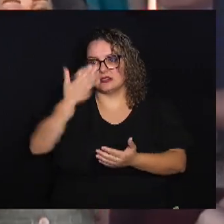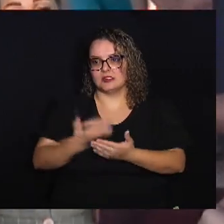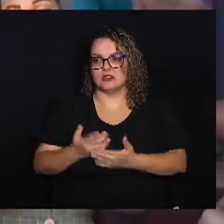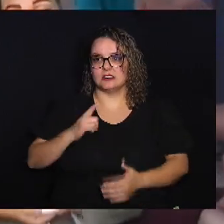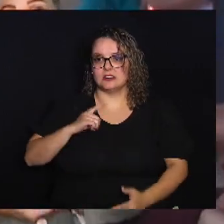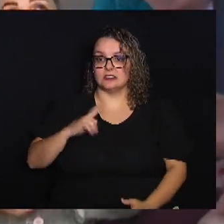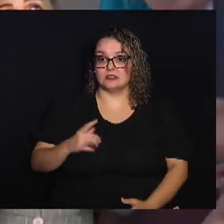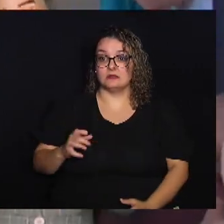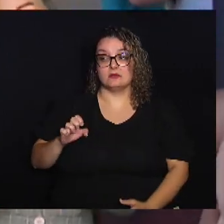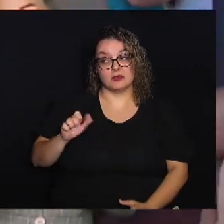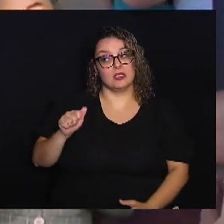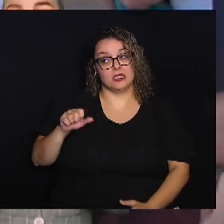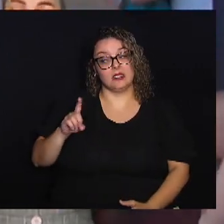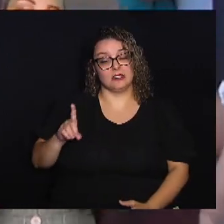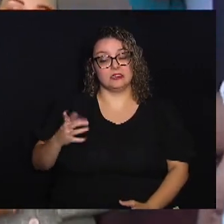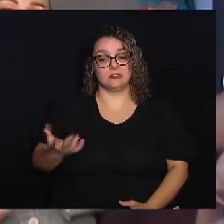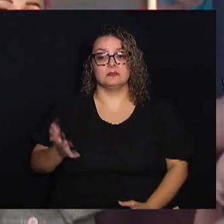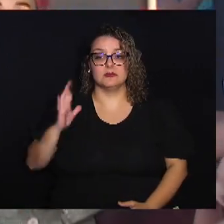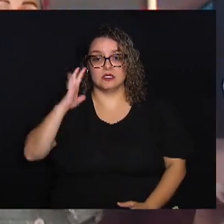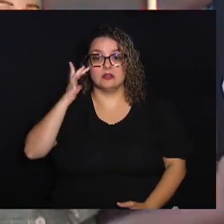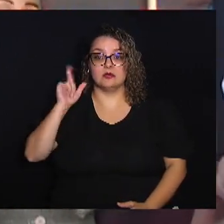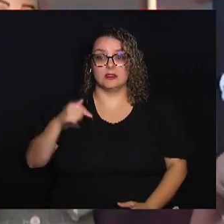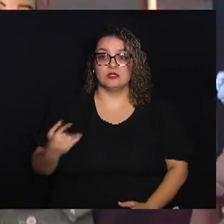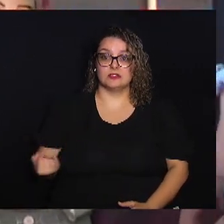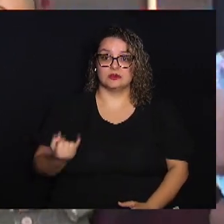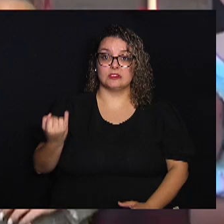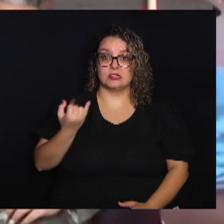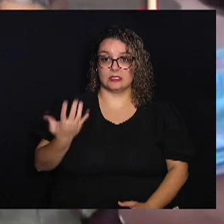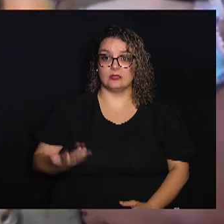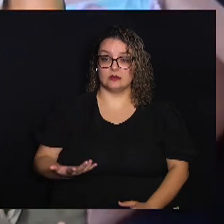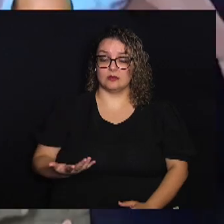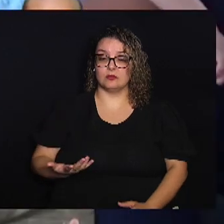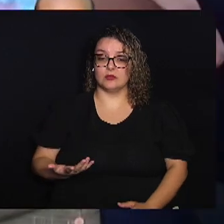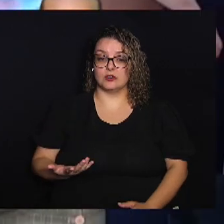até EAD. E aí eu acho que é sempre importante